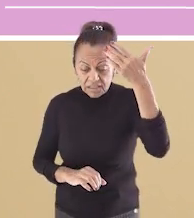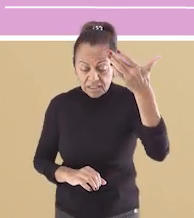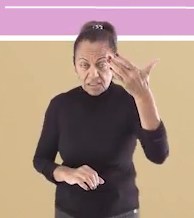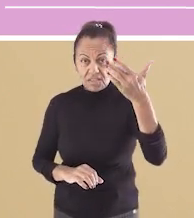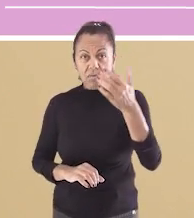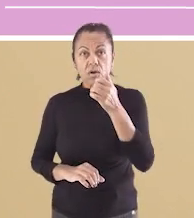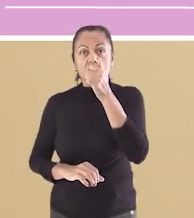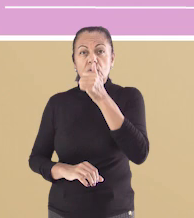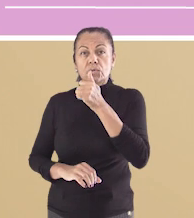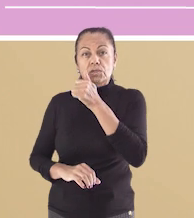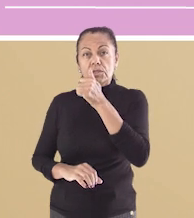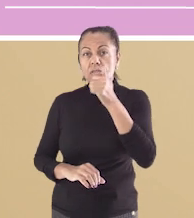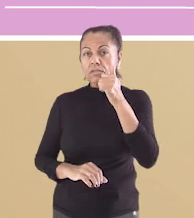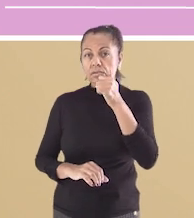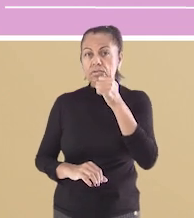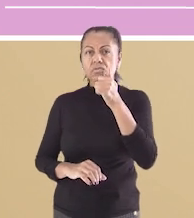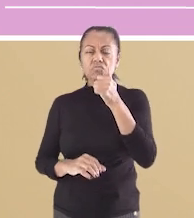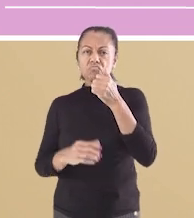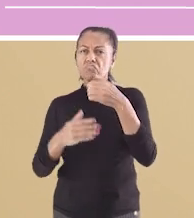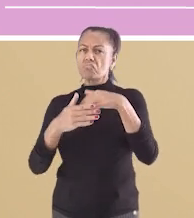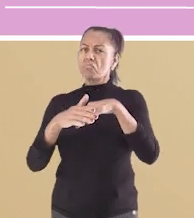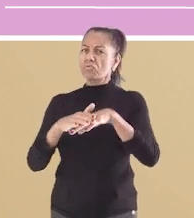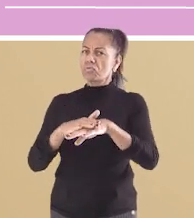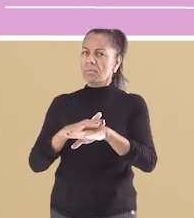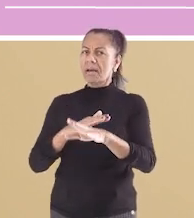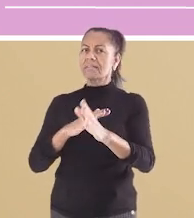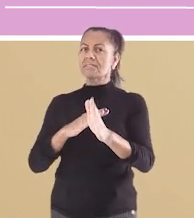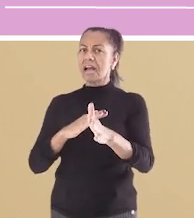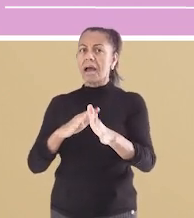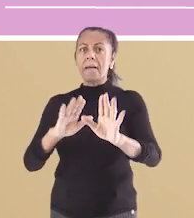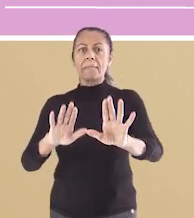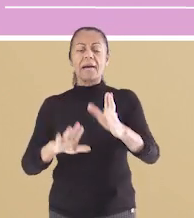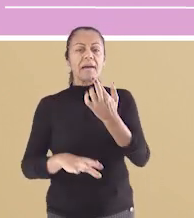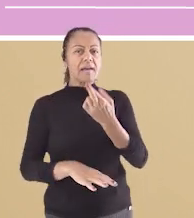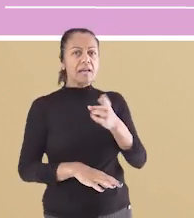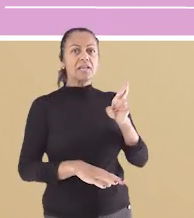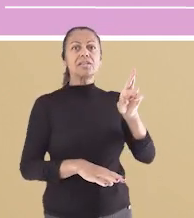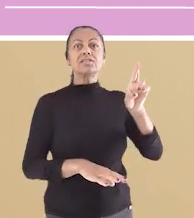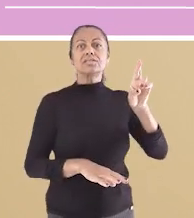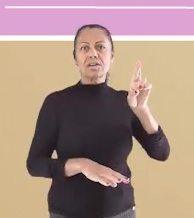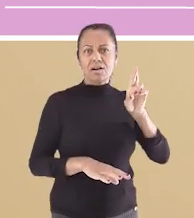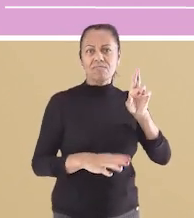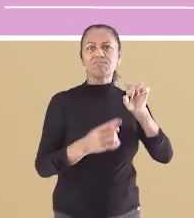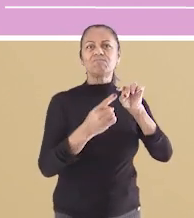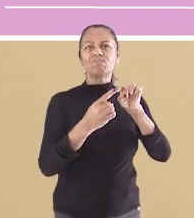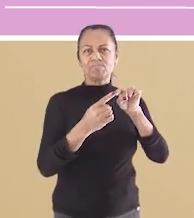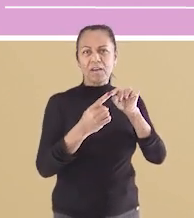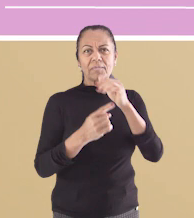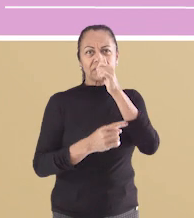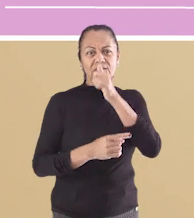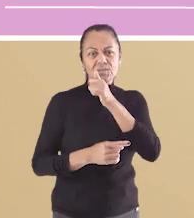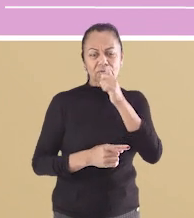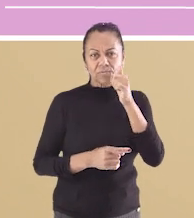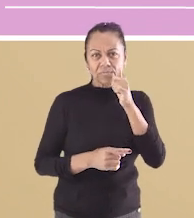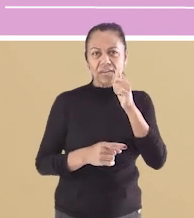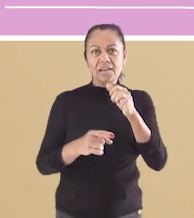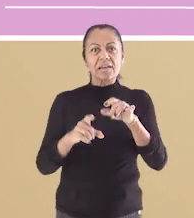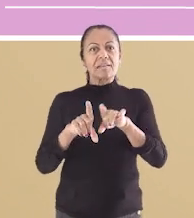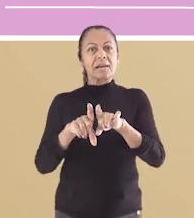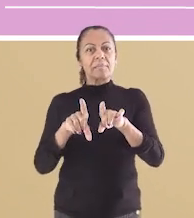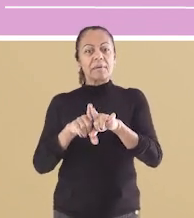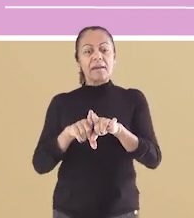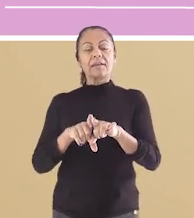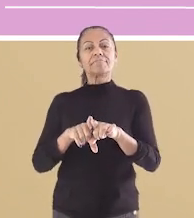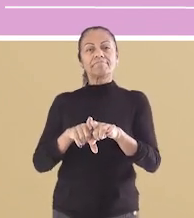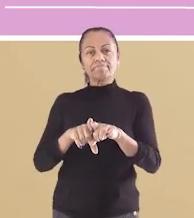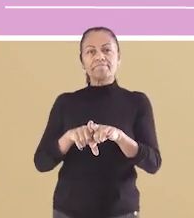o jejum, também pode ser praticada por motivos religiosos. O Ramadã, o 9º mês do